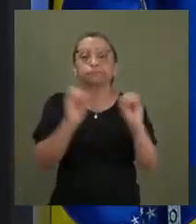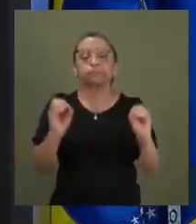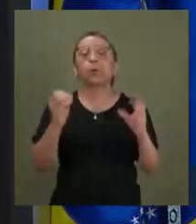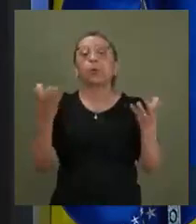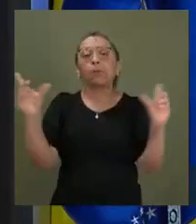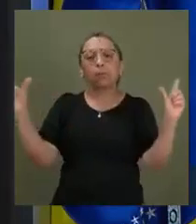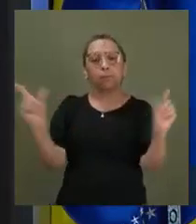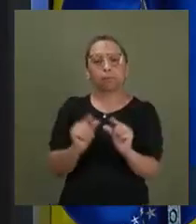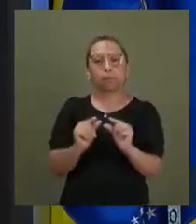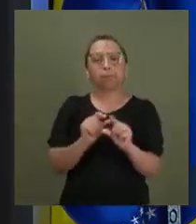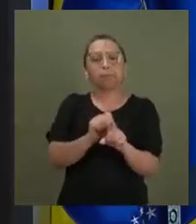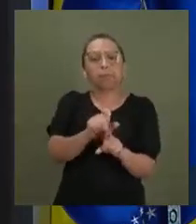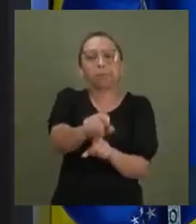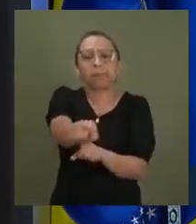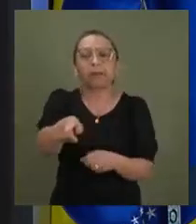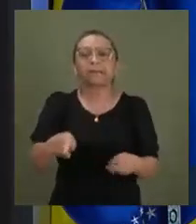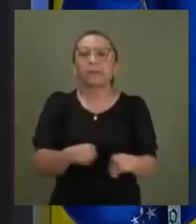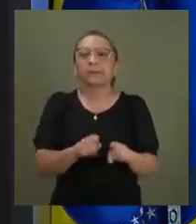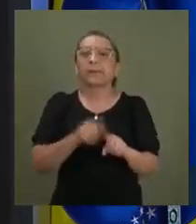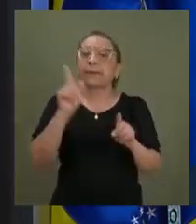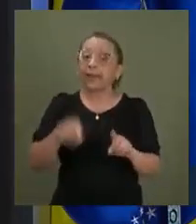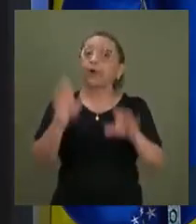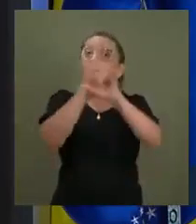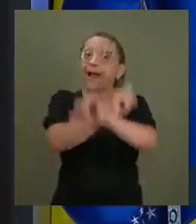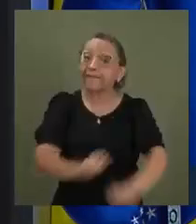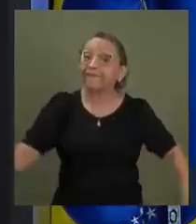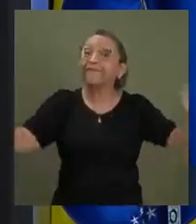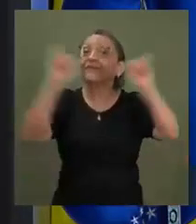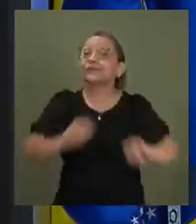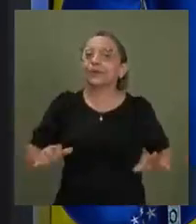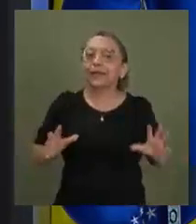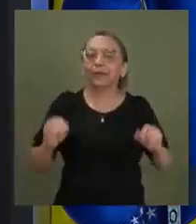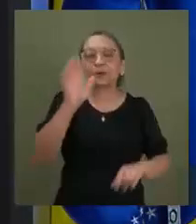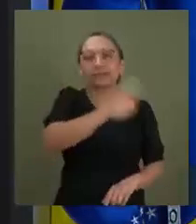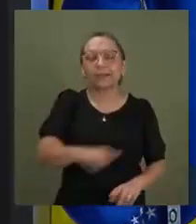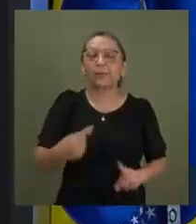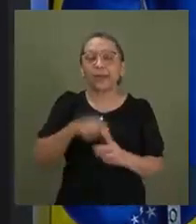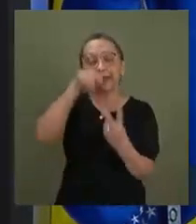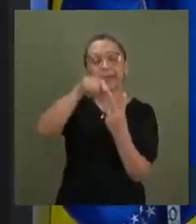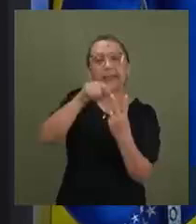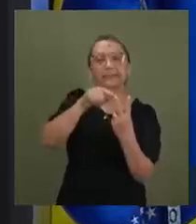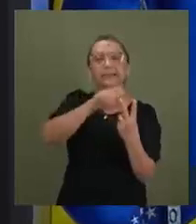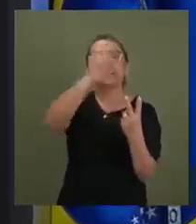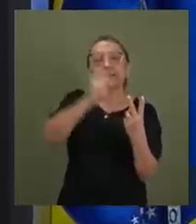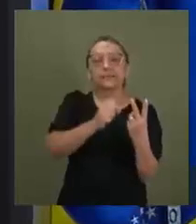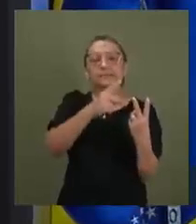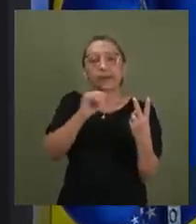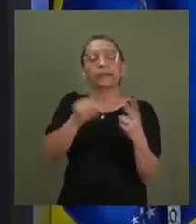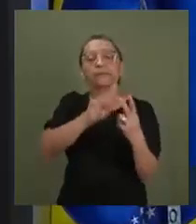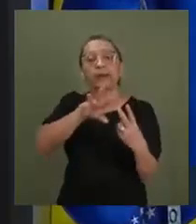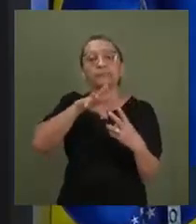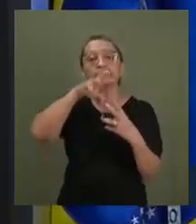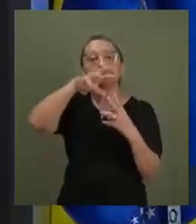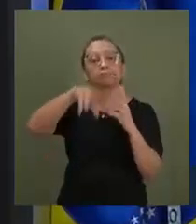diminuição dos espermatozoides. É um aviso para as crianças, porque a proteína spike vai para o testículo, também inflama o